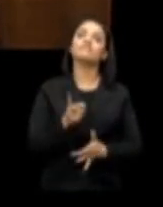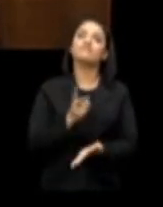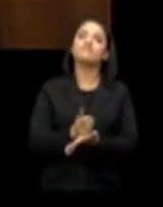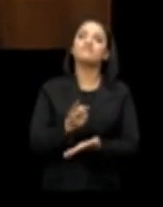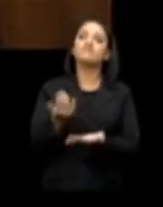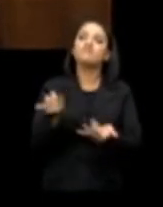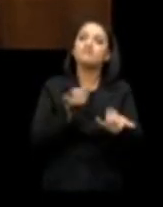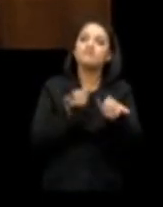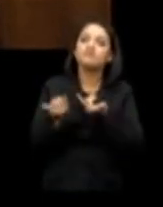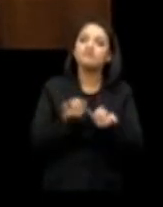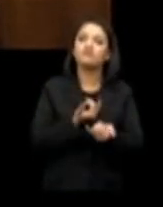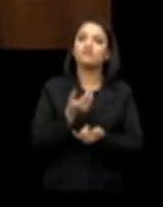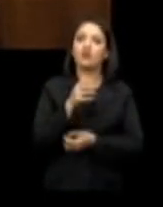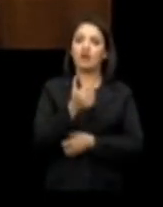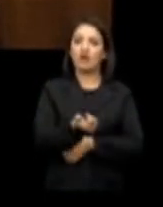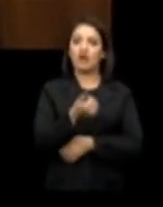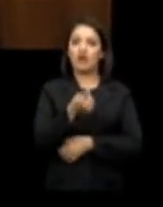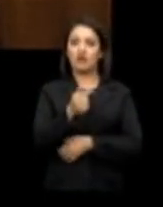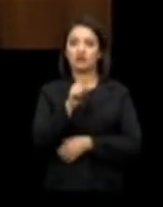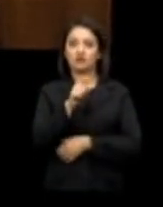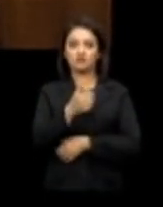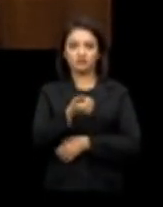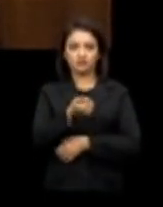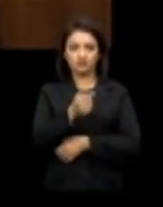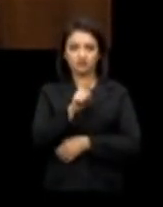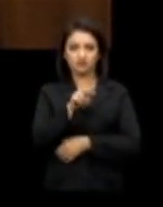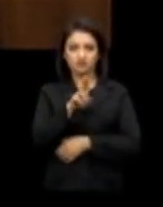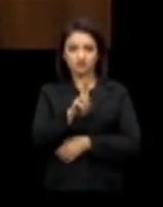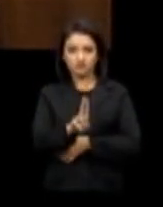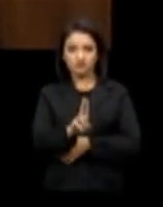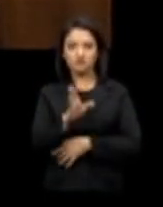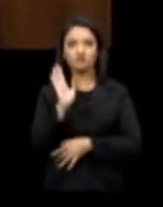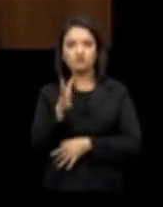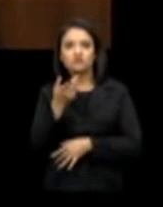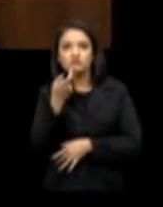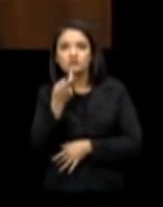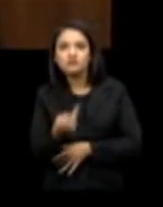prestadas à AGU sustente que o compartilhamento de dados